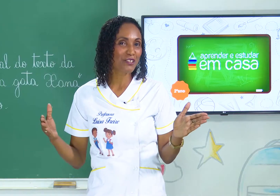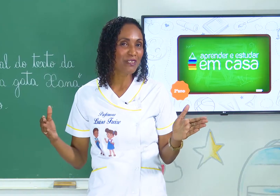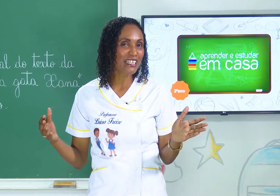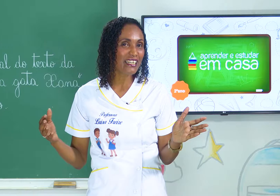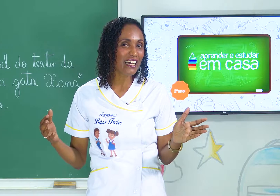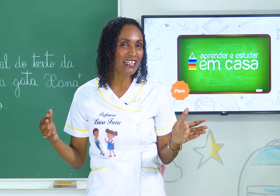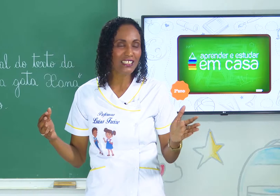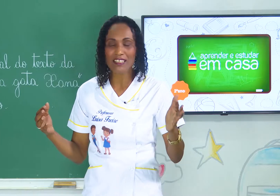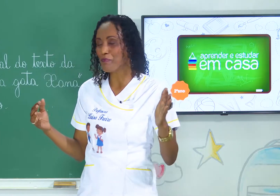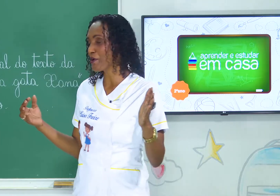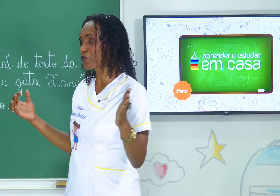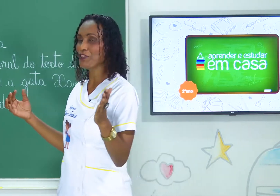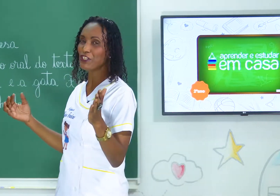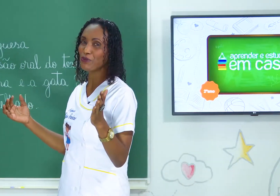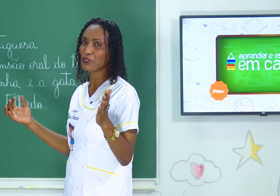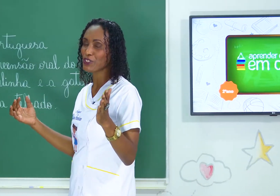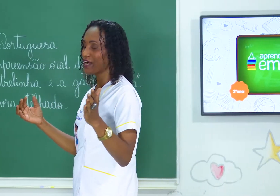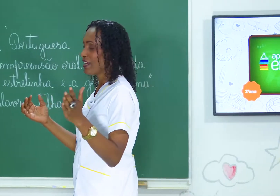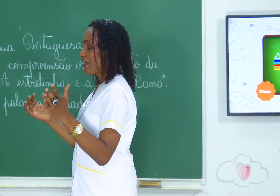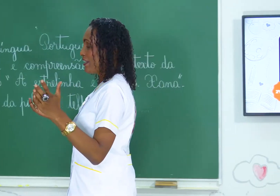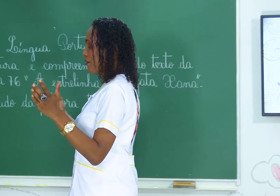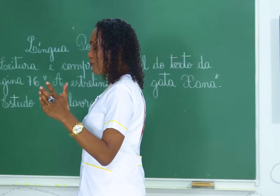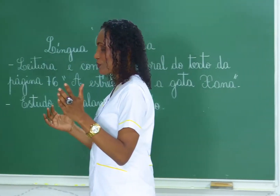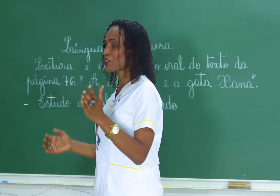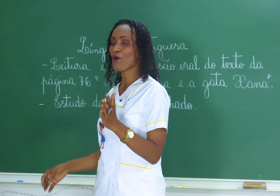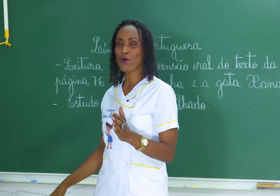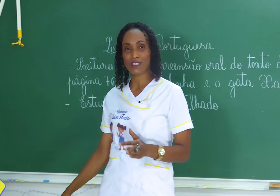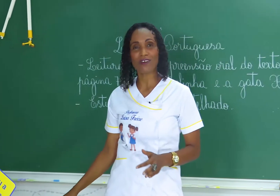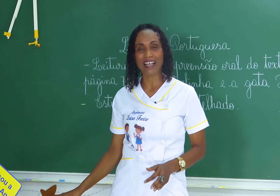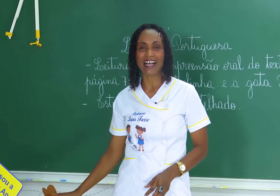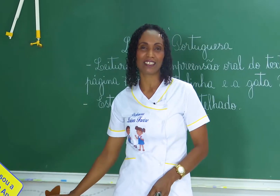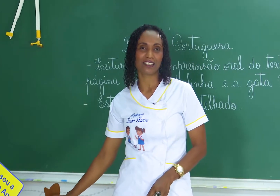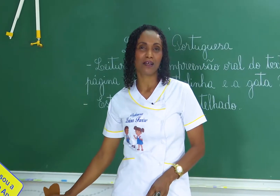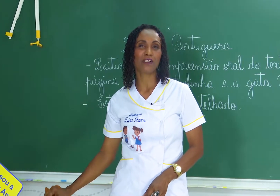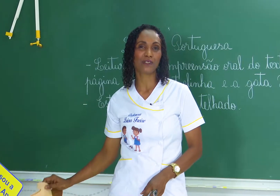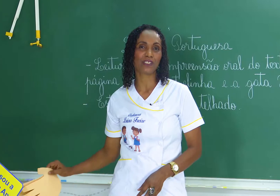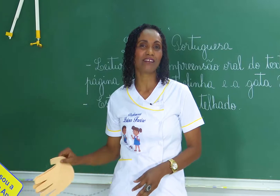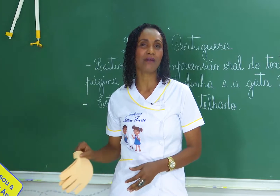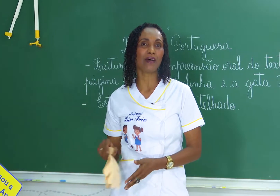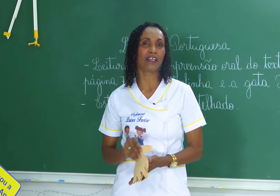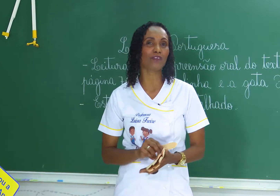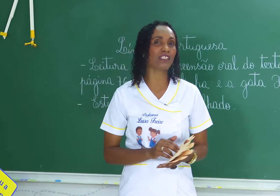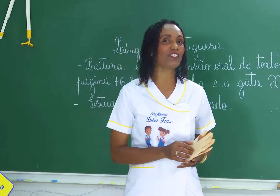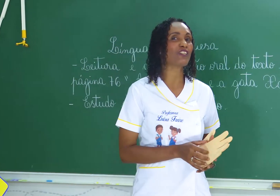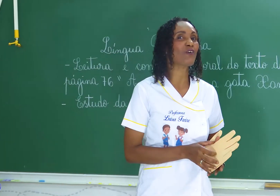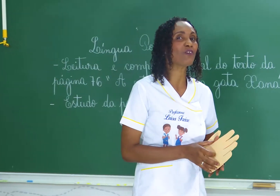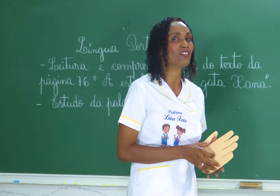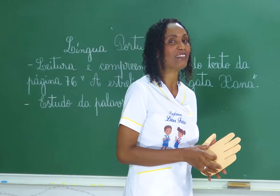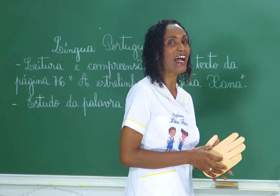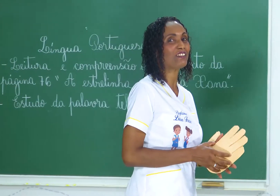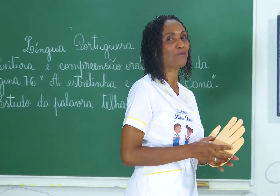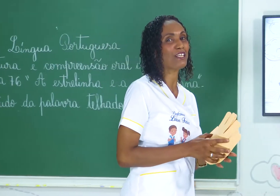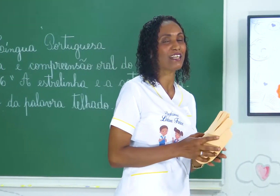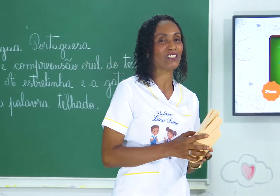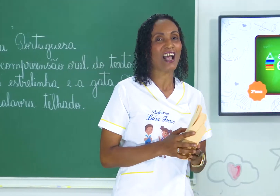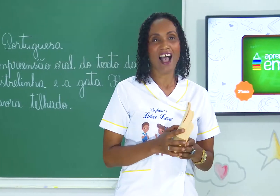Minhas meninas e meus meninos eu estou com saudades mas eu sei também que vocês estão